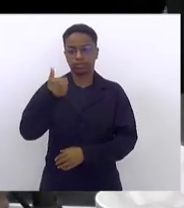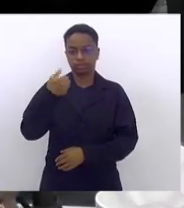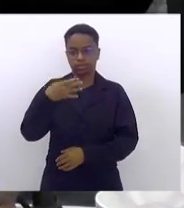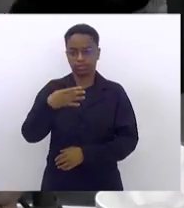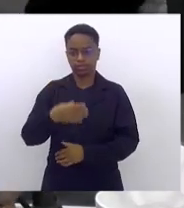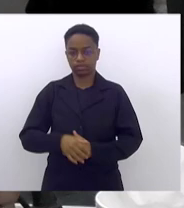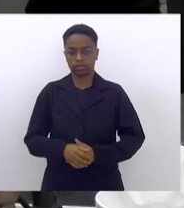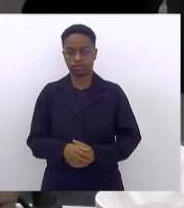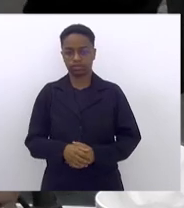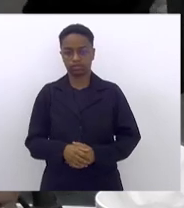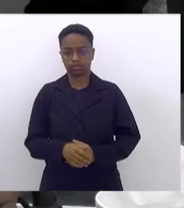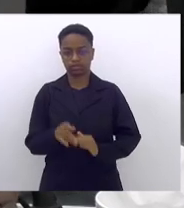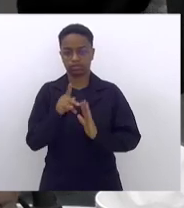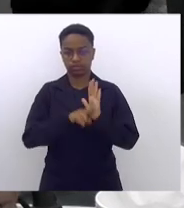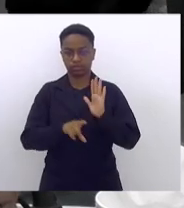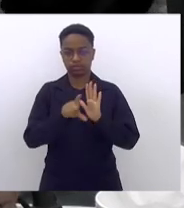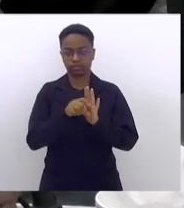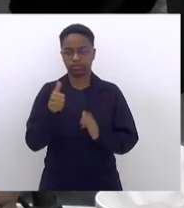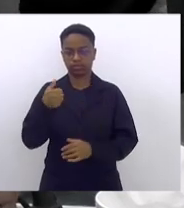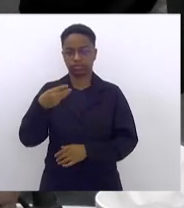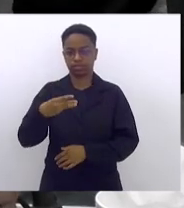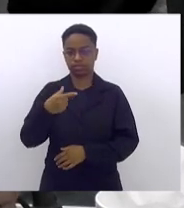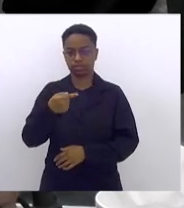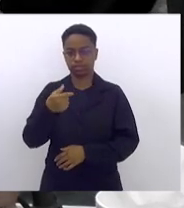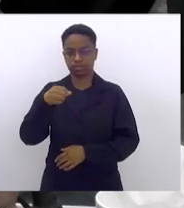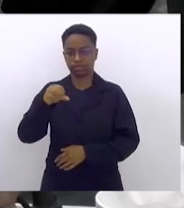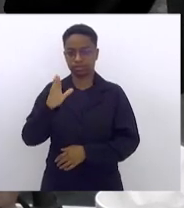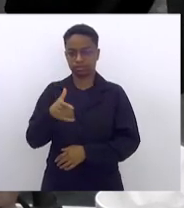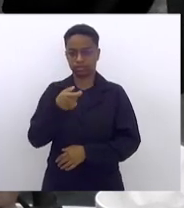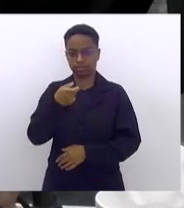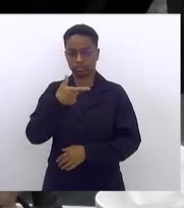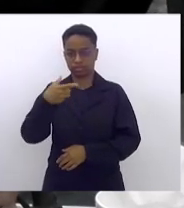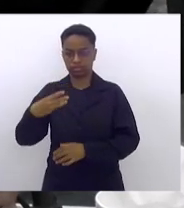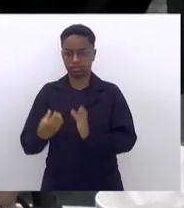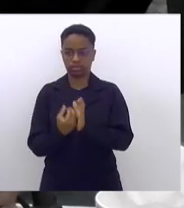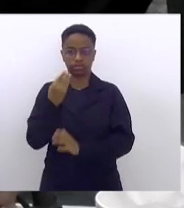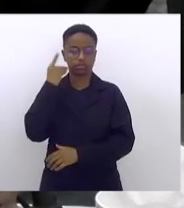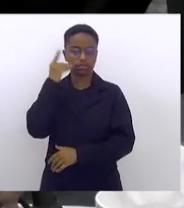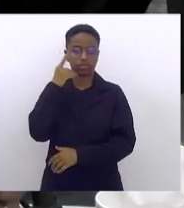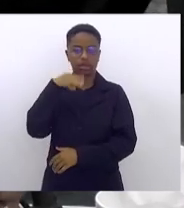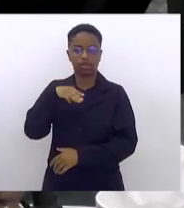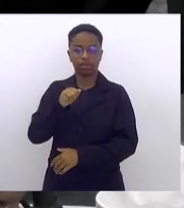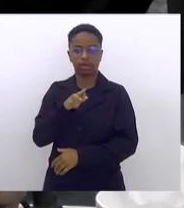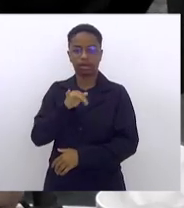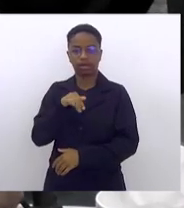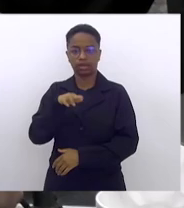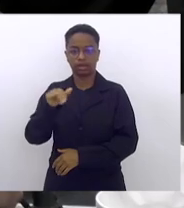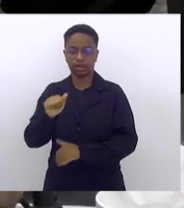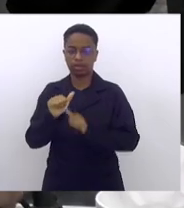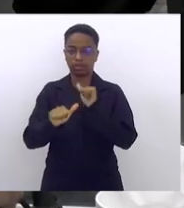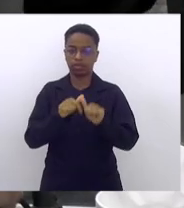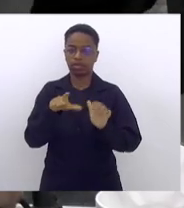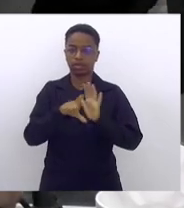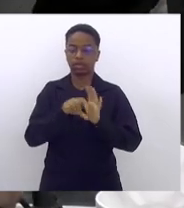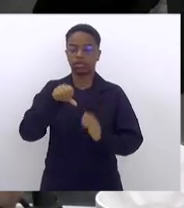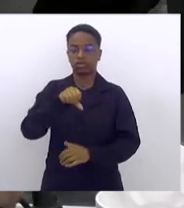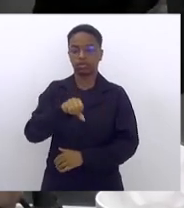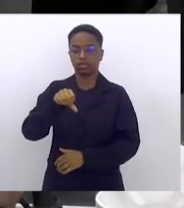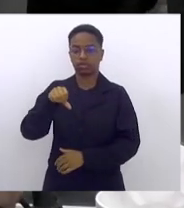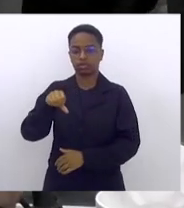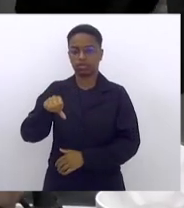pauta. PL 1379 de 23, de autoria da deputada Marina do MST, que altera a Lei